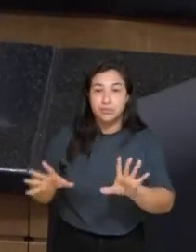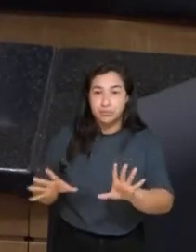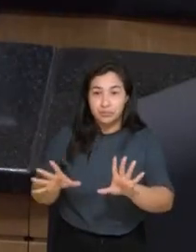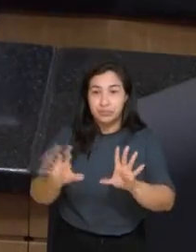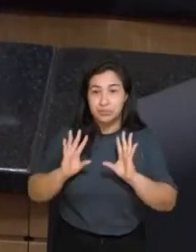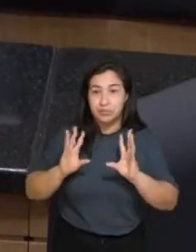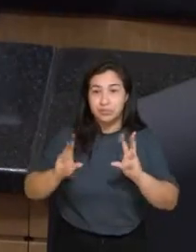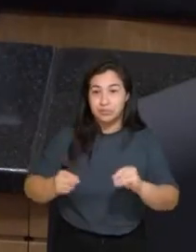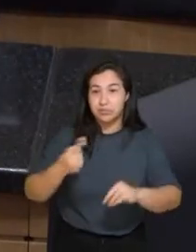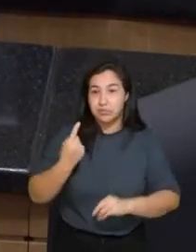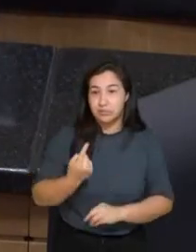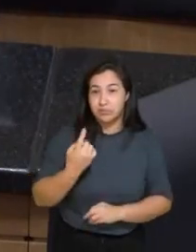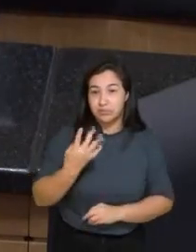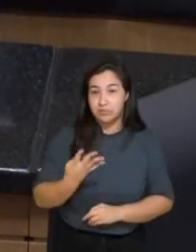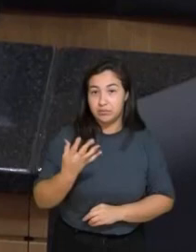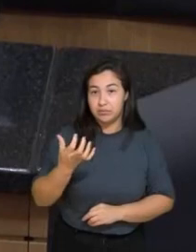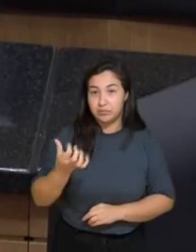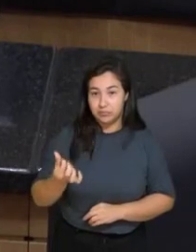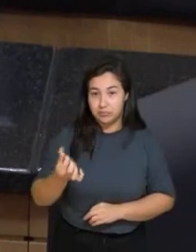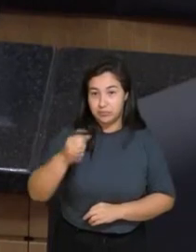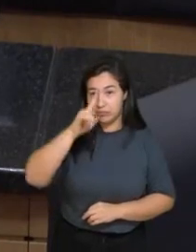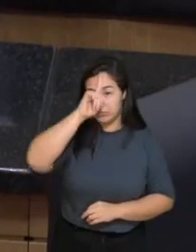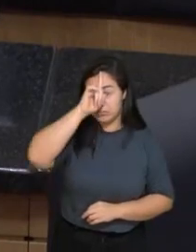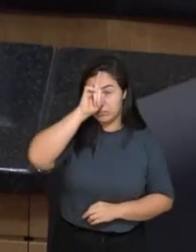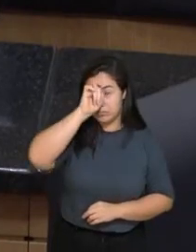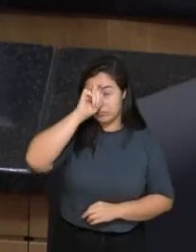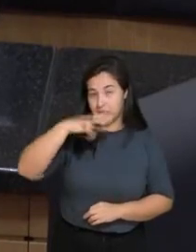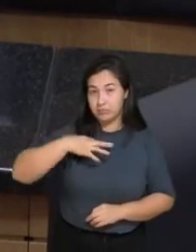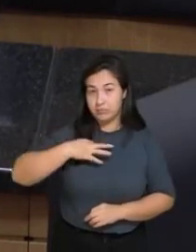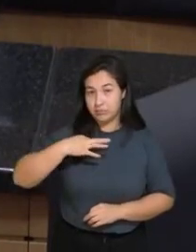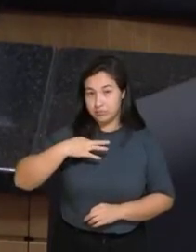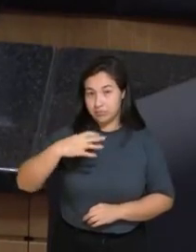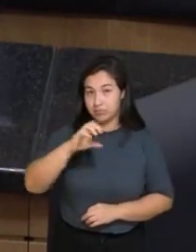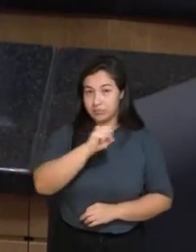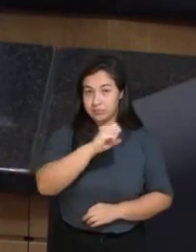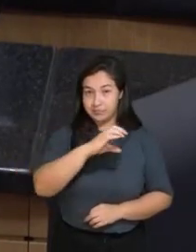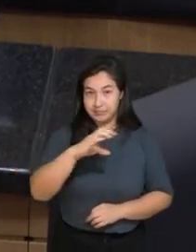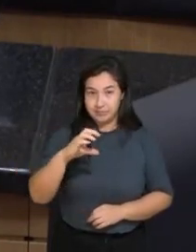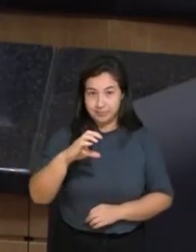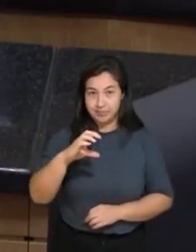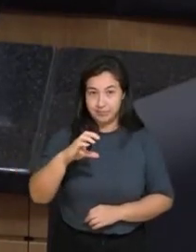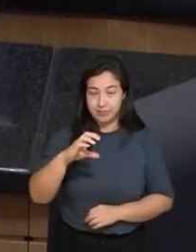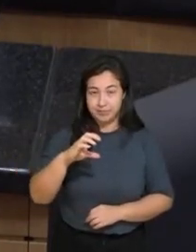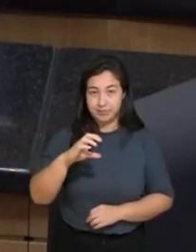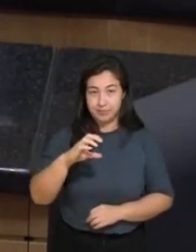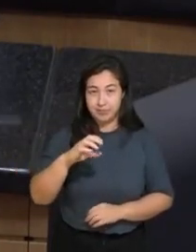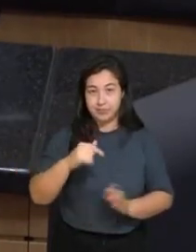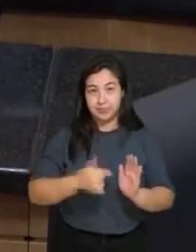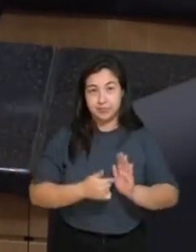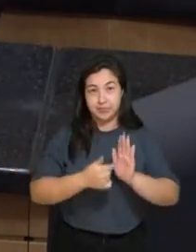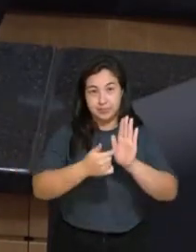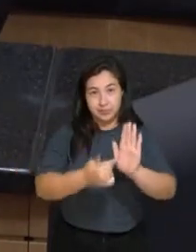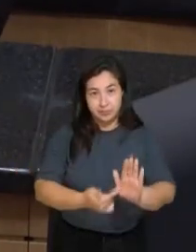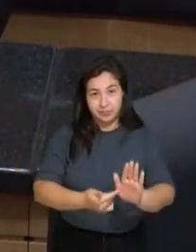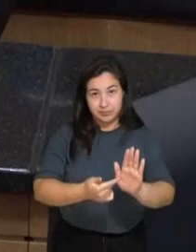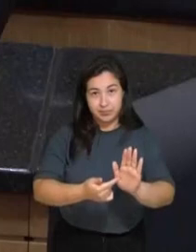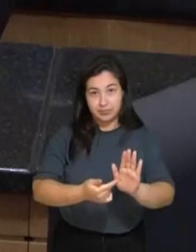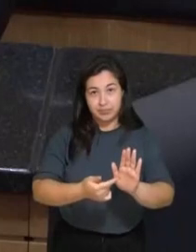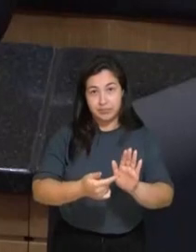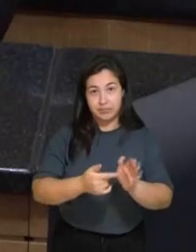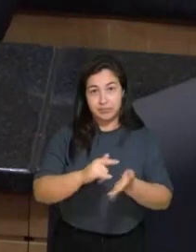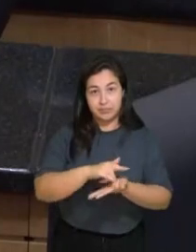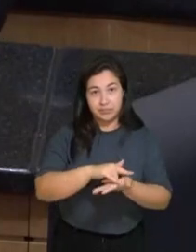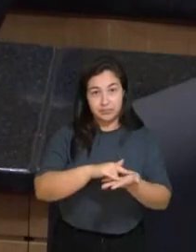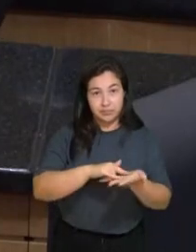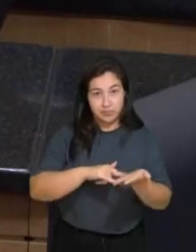os 146 hospitais filantrópicos de Santa Catarina, da apresentação, da dispensa de apresentação